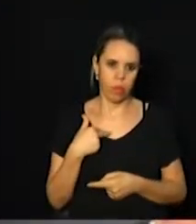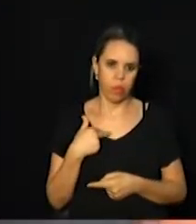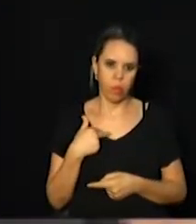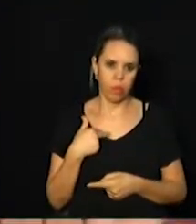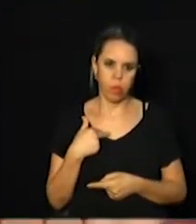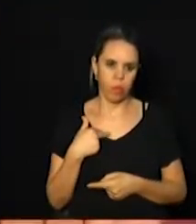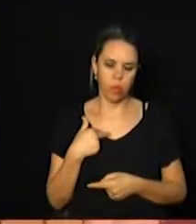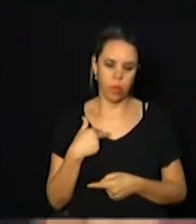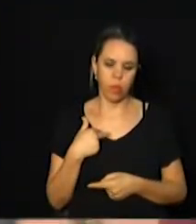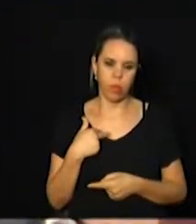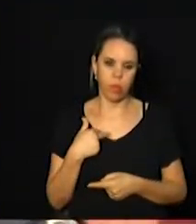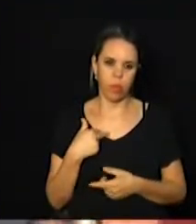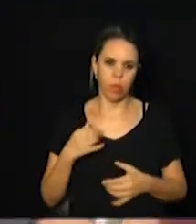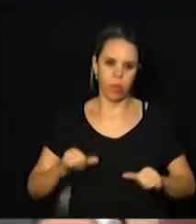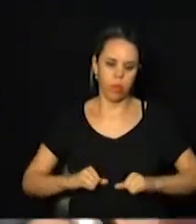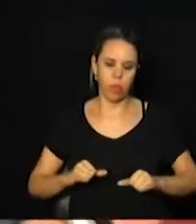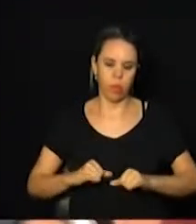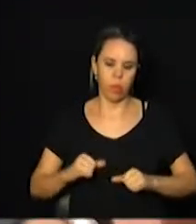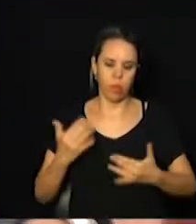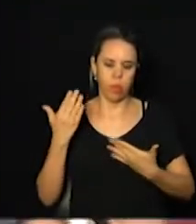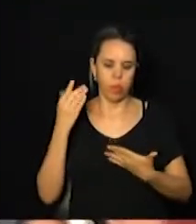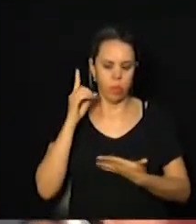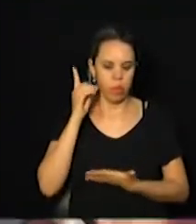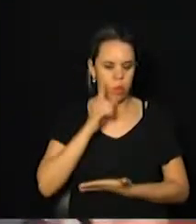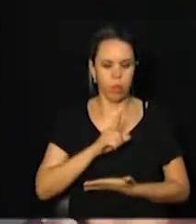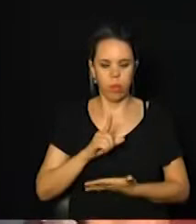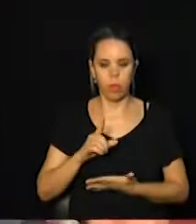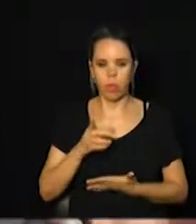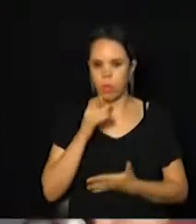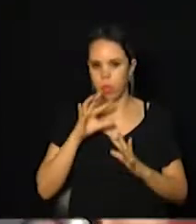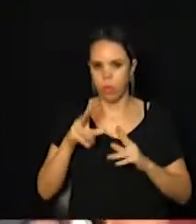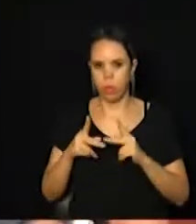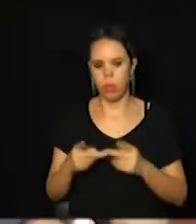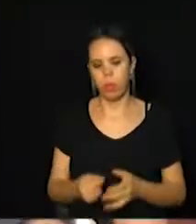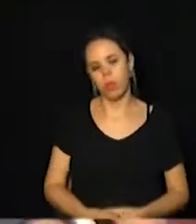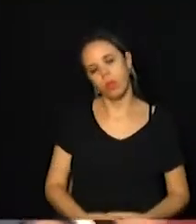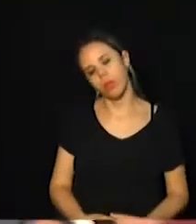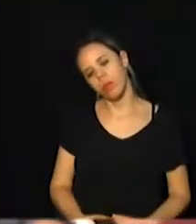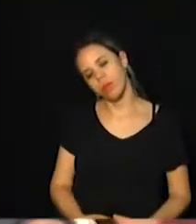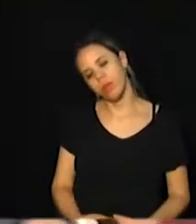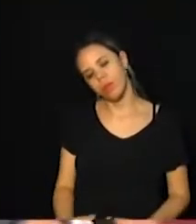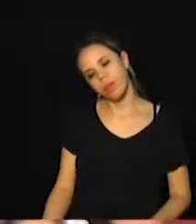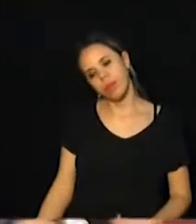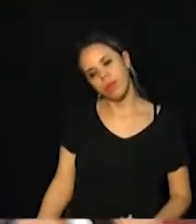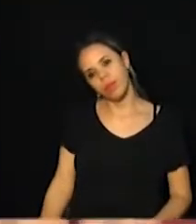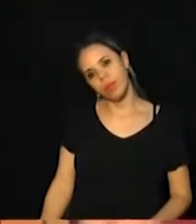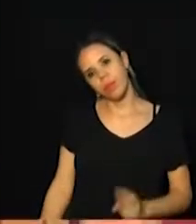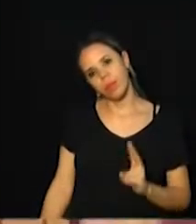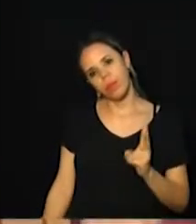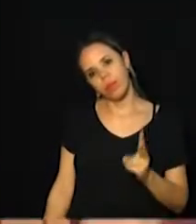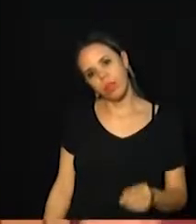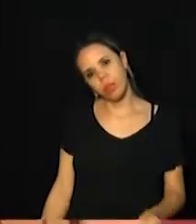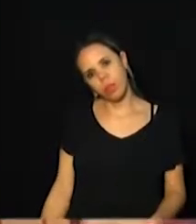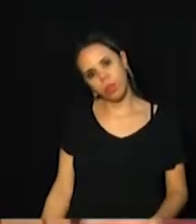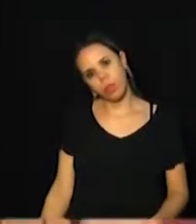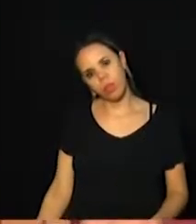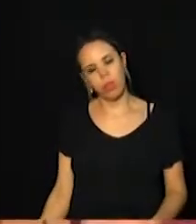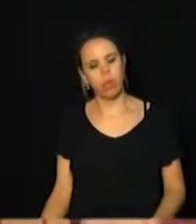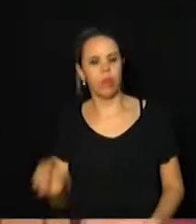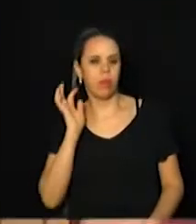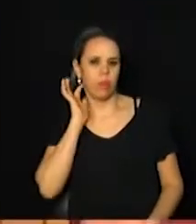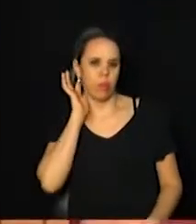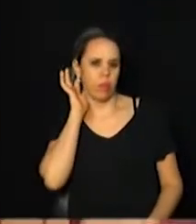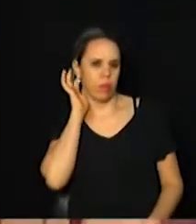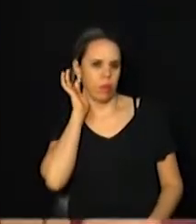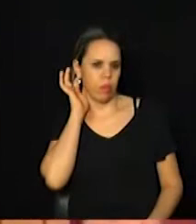não nós graças a Deus hoje uma realidade tem água para todo mundo lá tá dando continuidade aqui quer abrir a fala